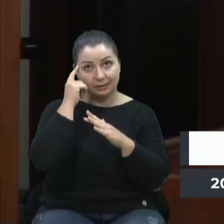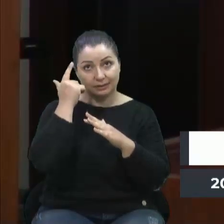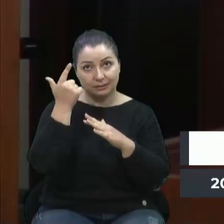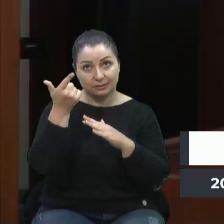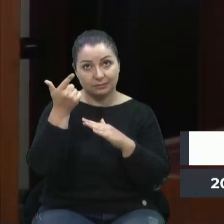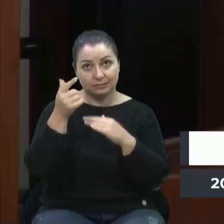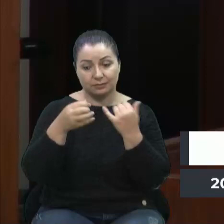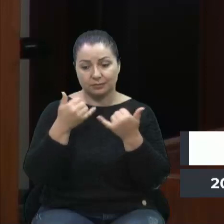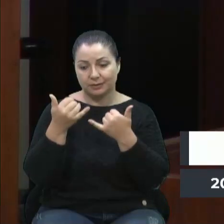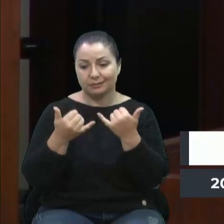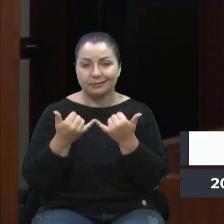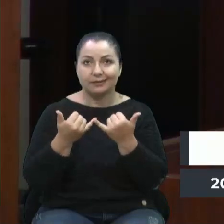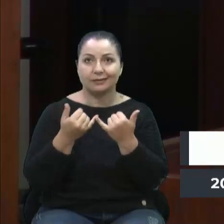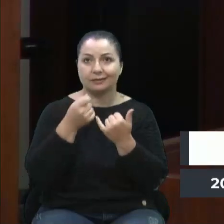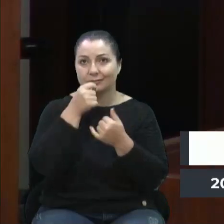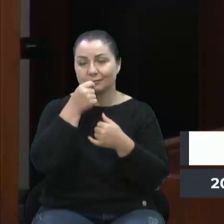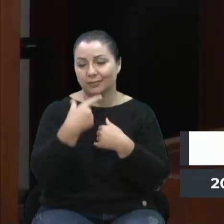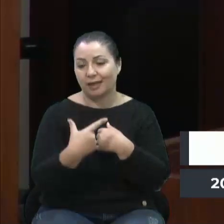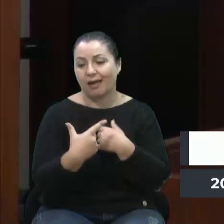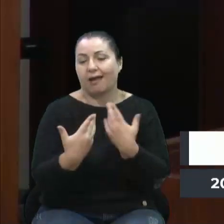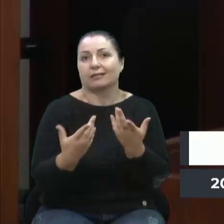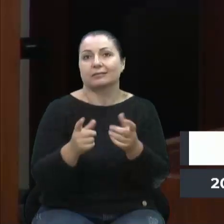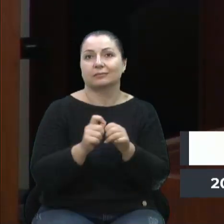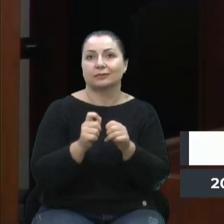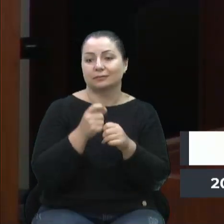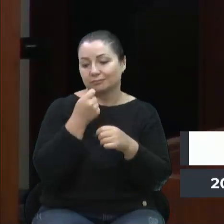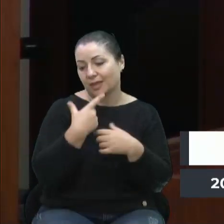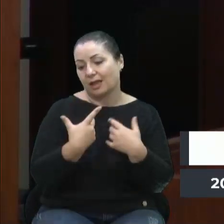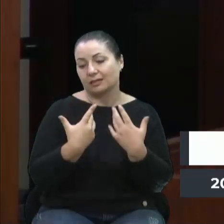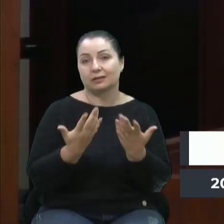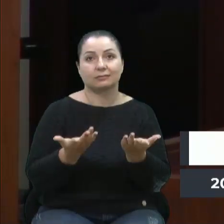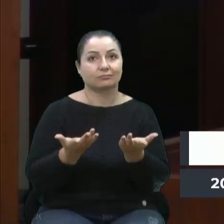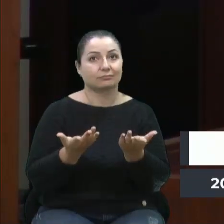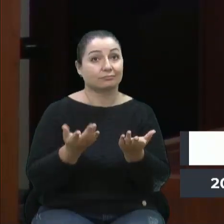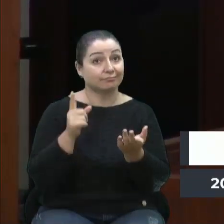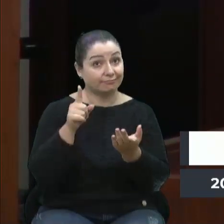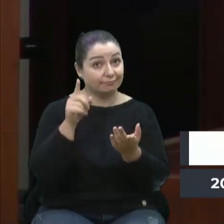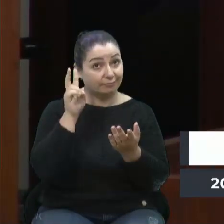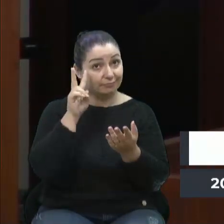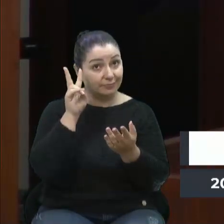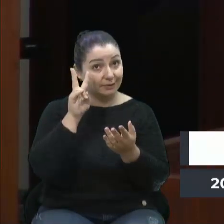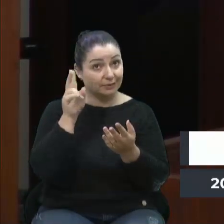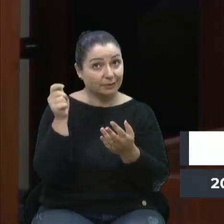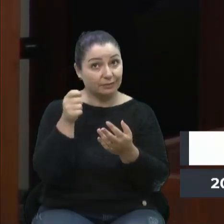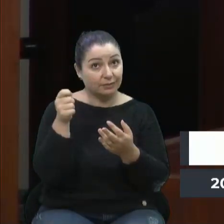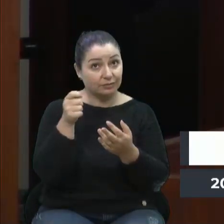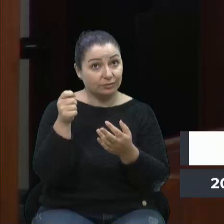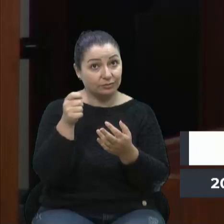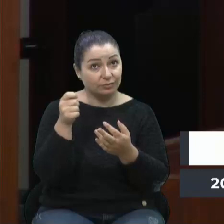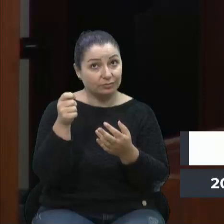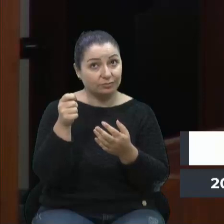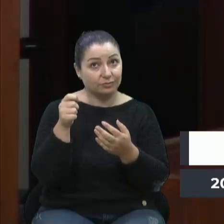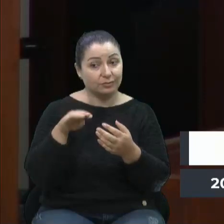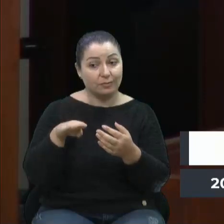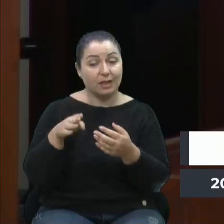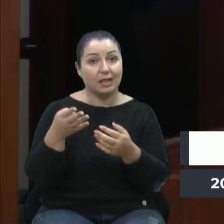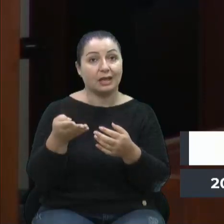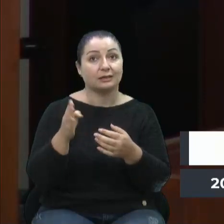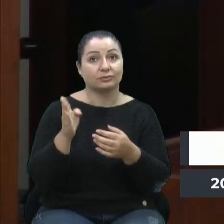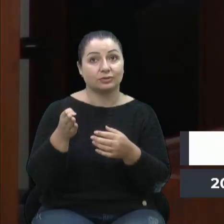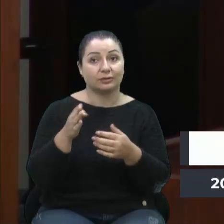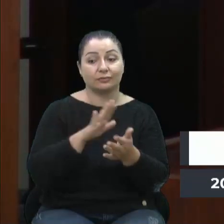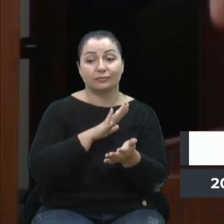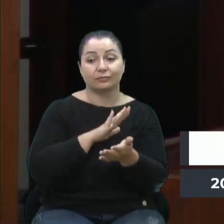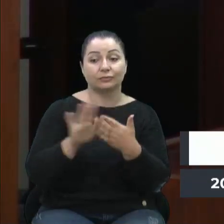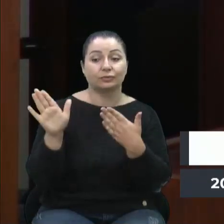é uma brincadeira, uma piada, a gente está aqui fazendo piada, brincadeira, lembrem que os argentinos, milhares já estão fugindo para o